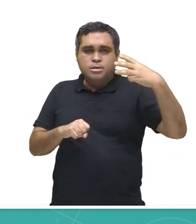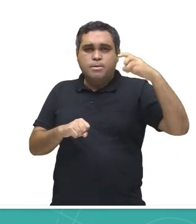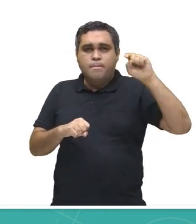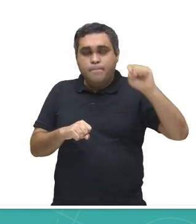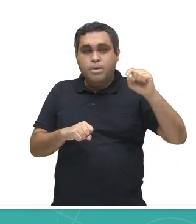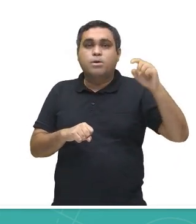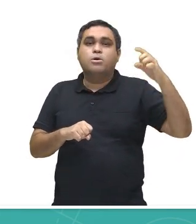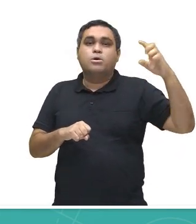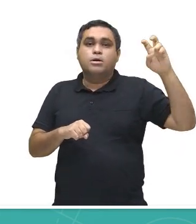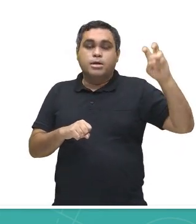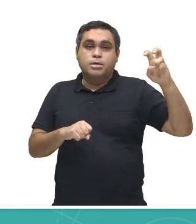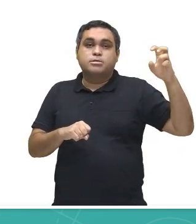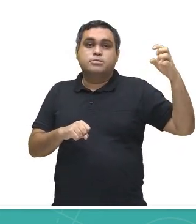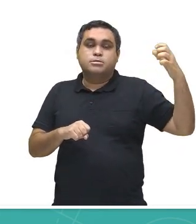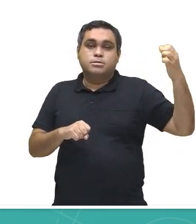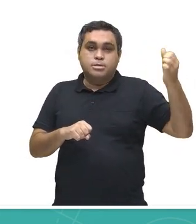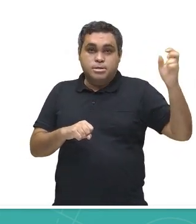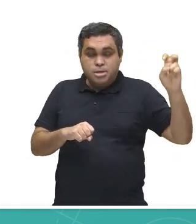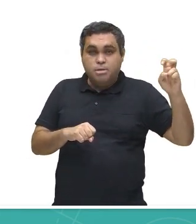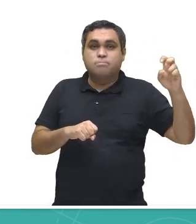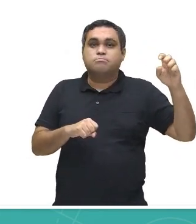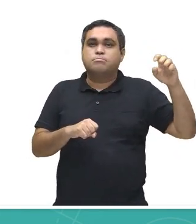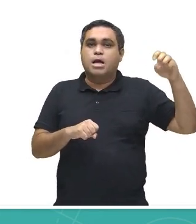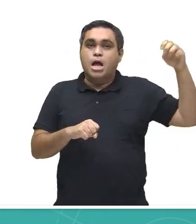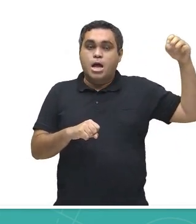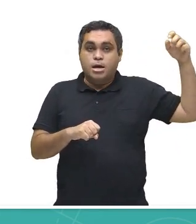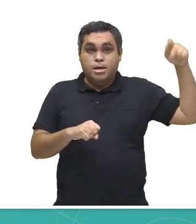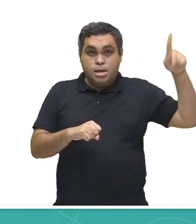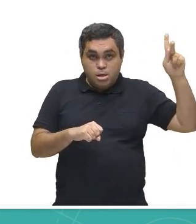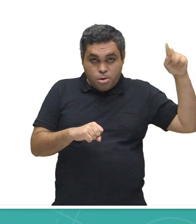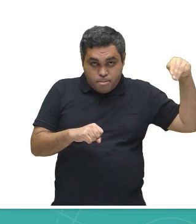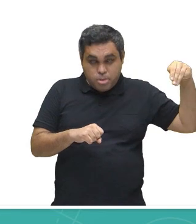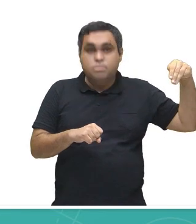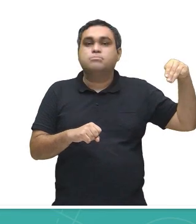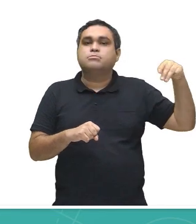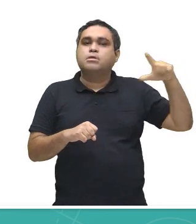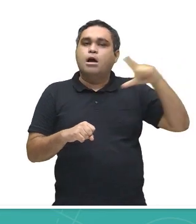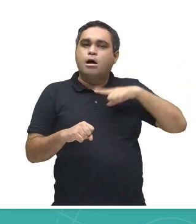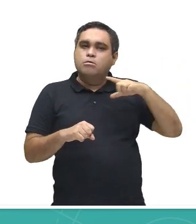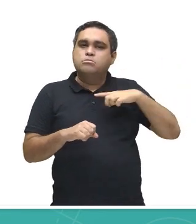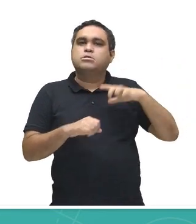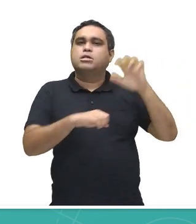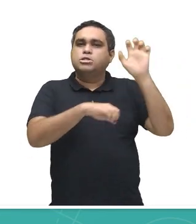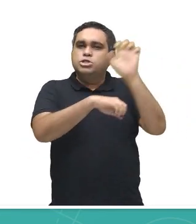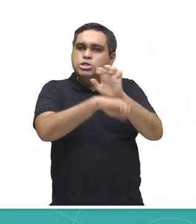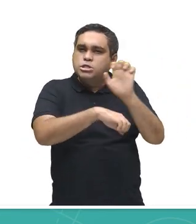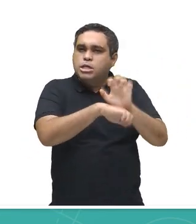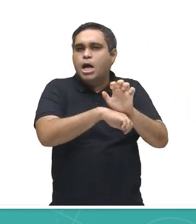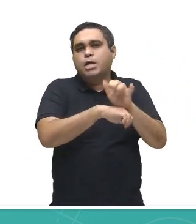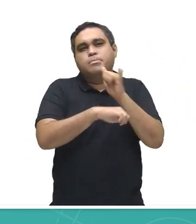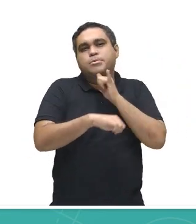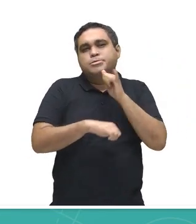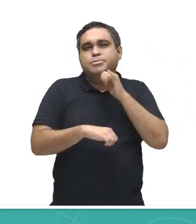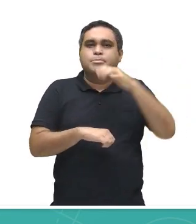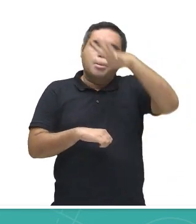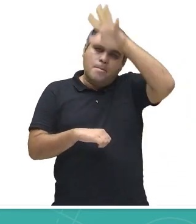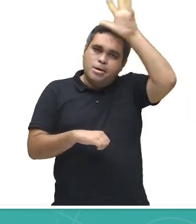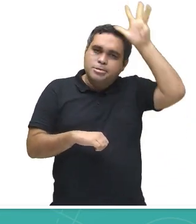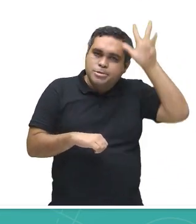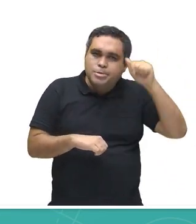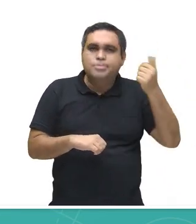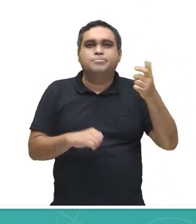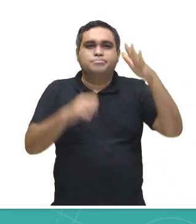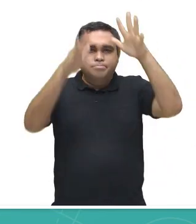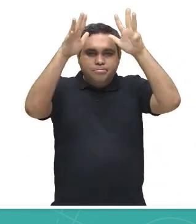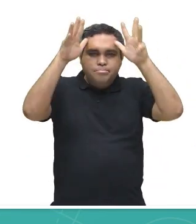3.853.575 km², compreendendo os estados do Acre, Amazonas, Amapá, Pará,